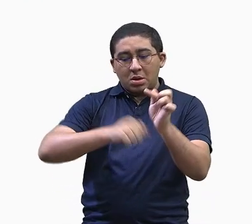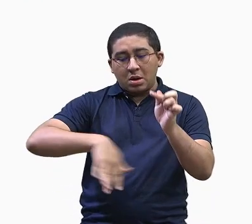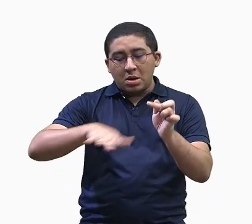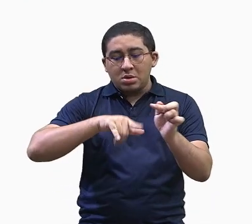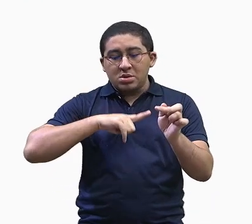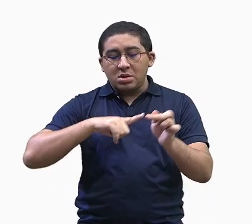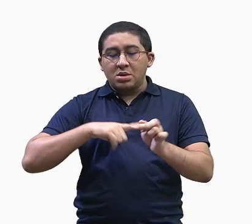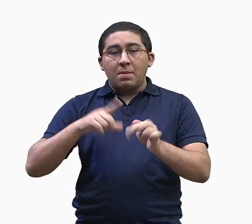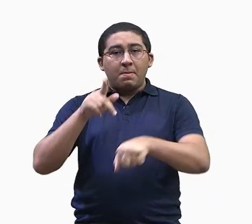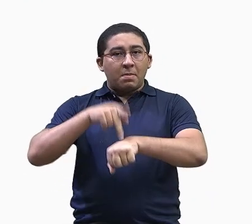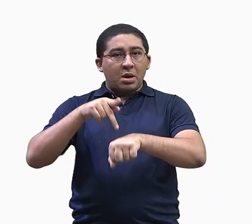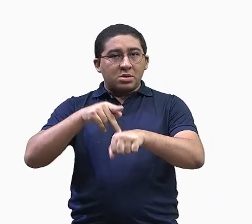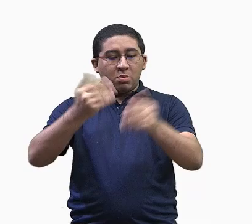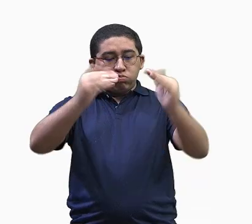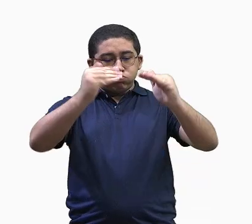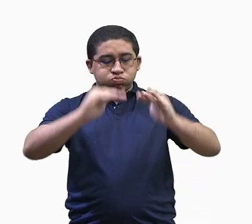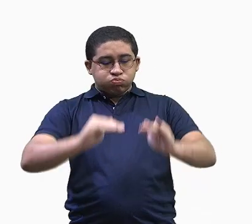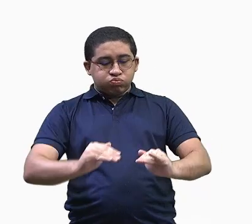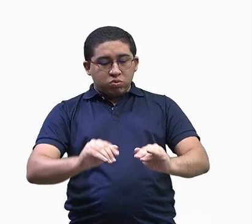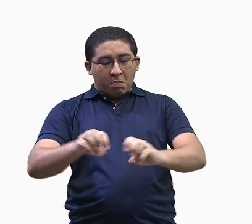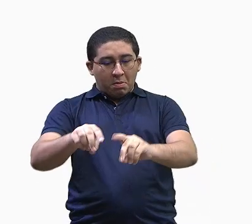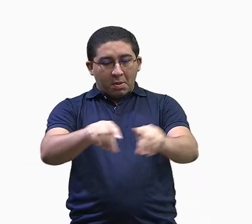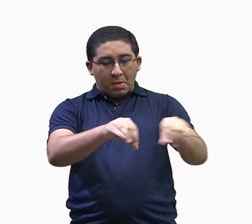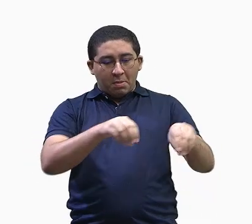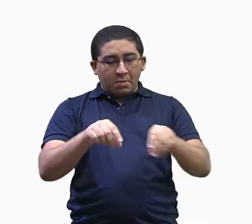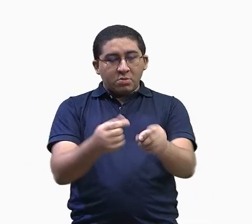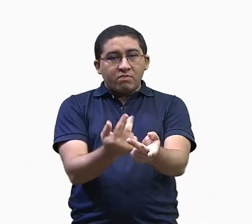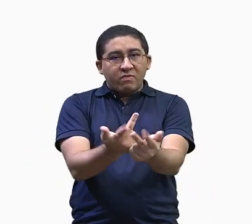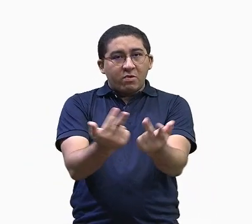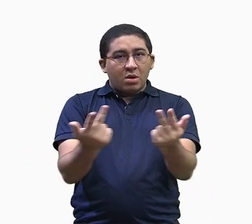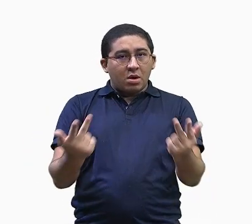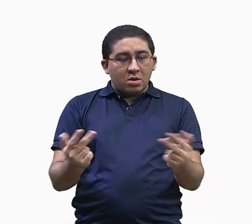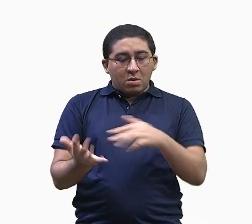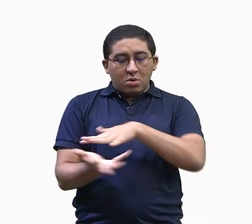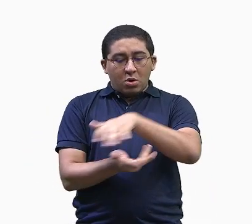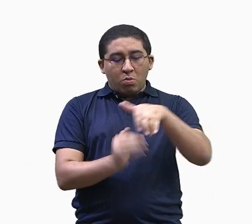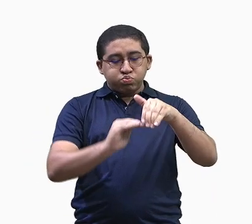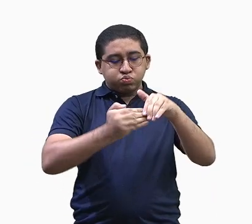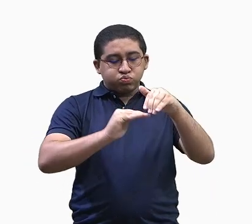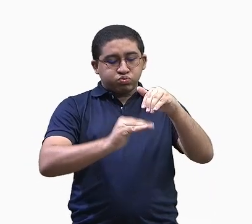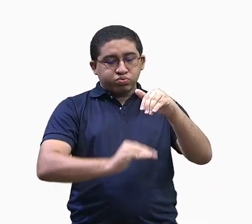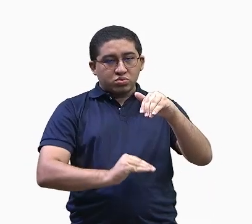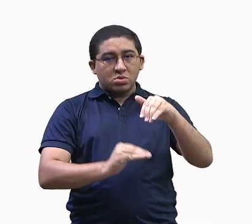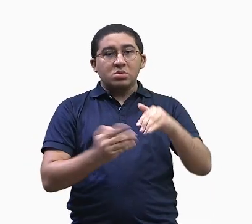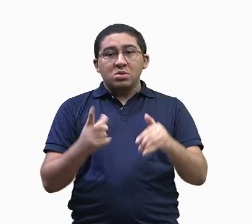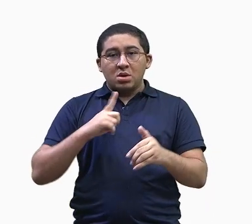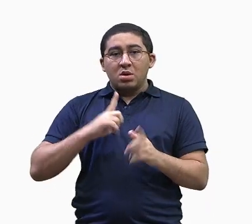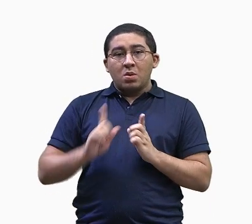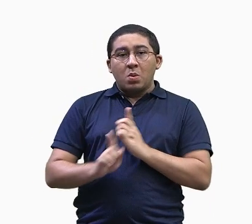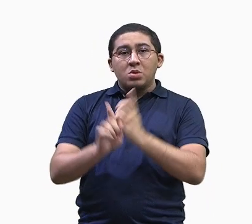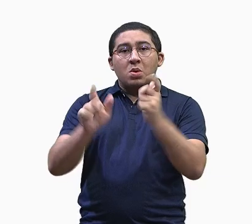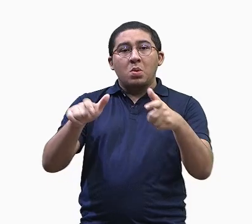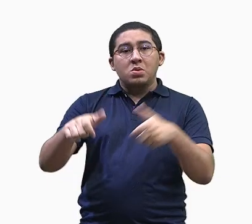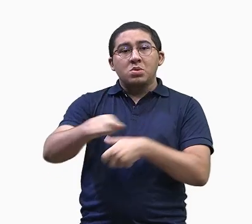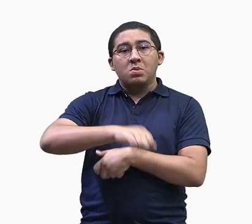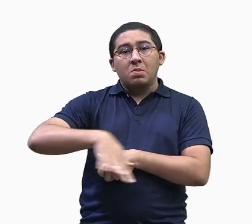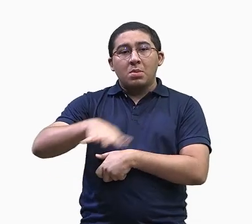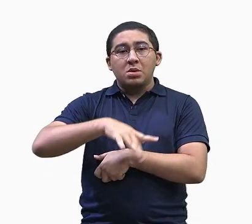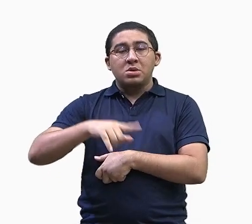sedimentos. E essas áreas, elas são chamadas de áreas sedimentares. Onde é que estão essas áreas? A gente encontra aí em regiões